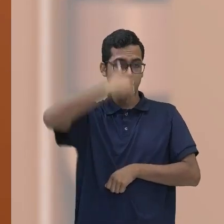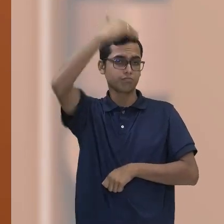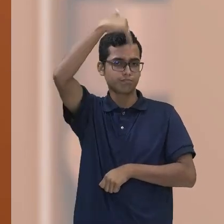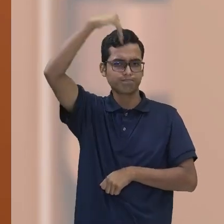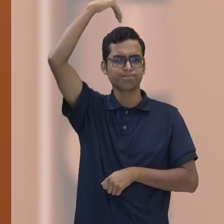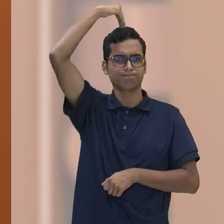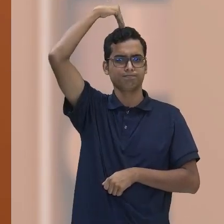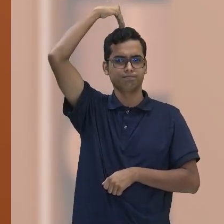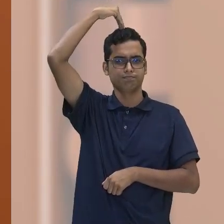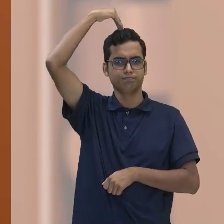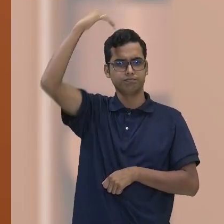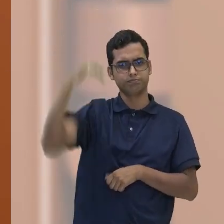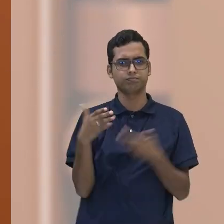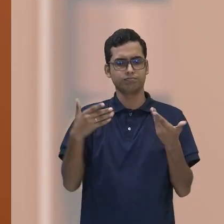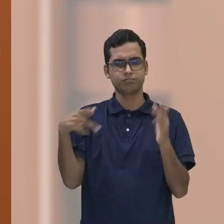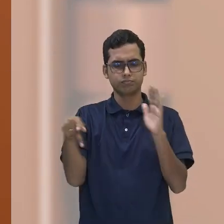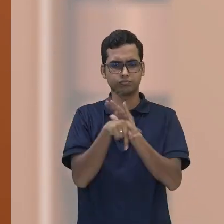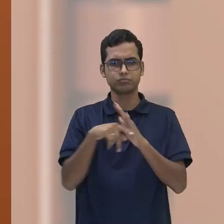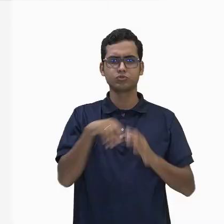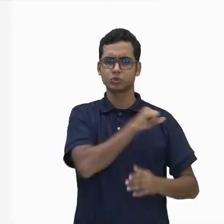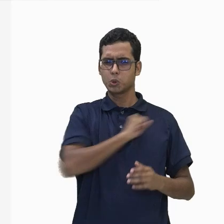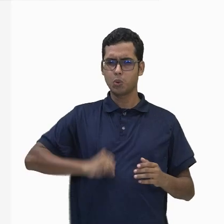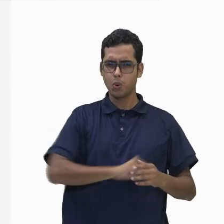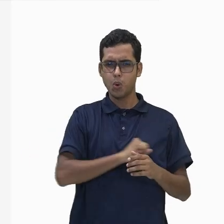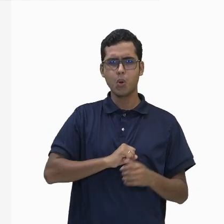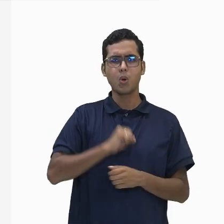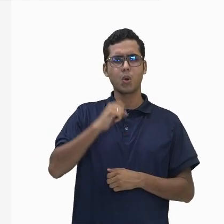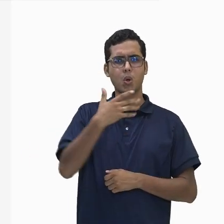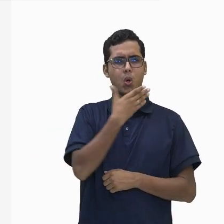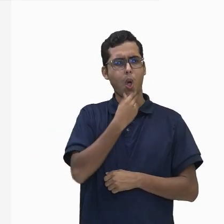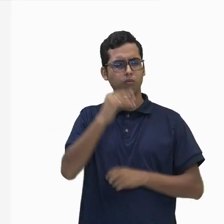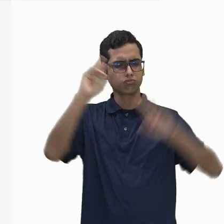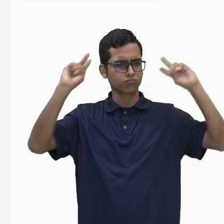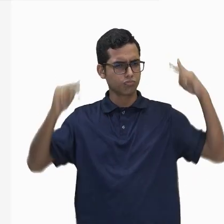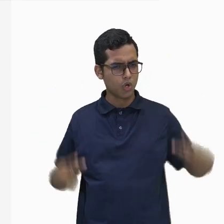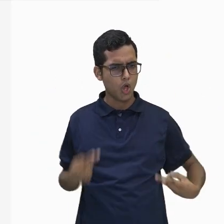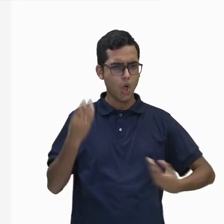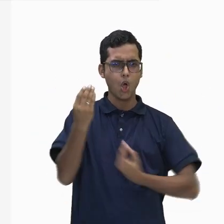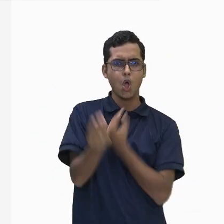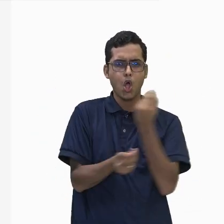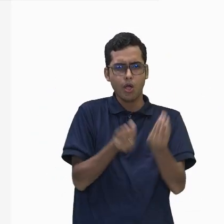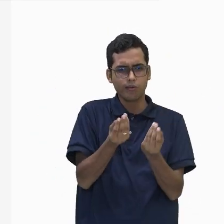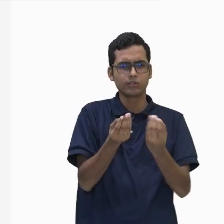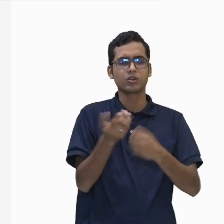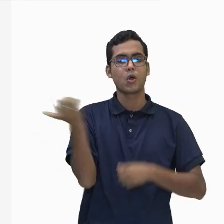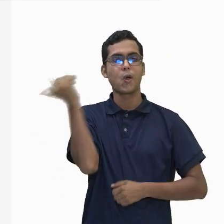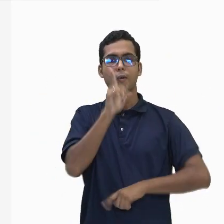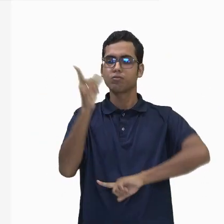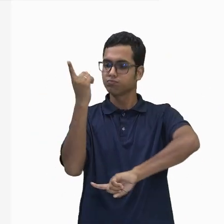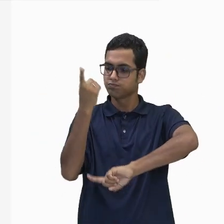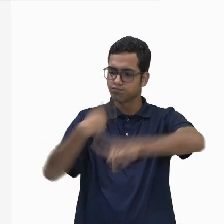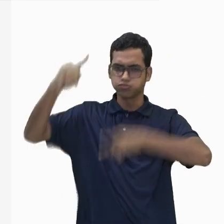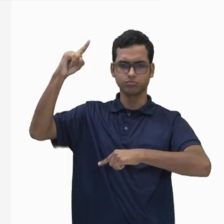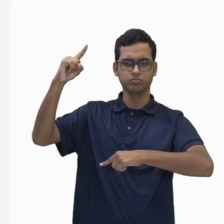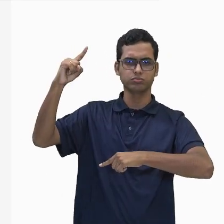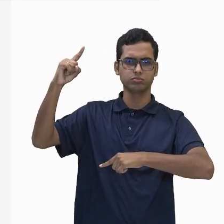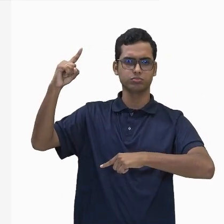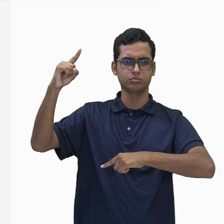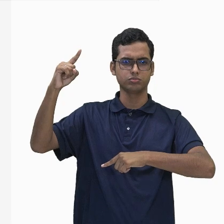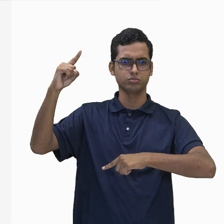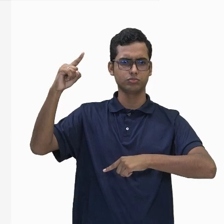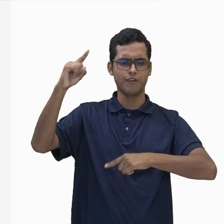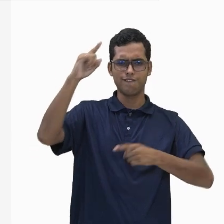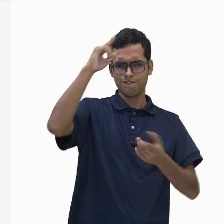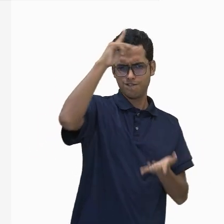ideia. Então, o super-homem de Nietzsche, ele está aonde então? Na superação e não na verdade.